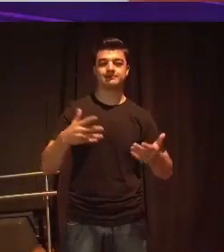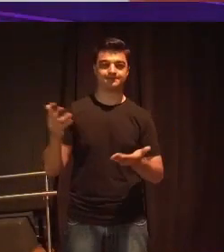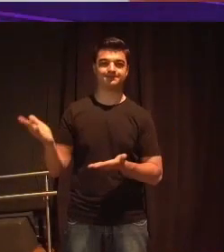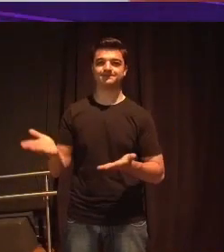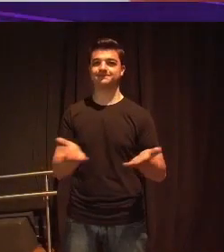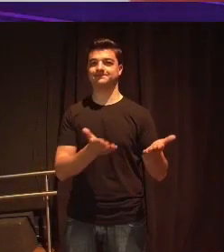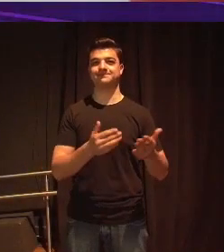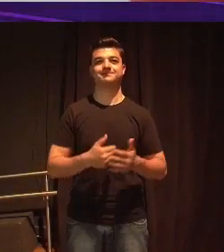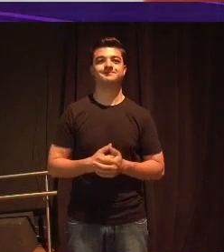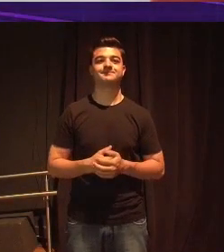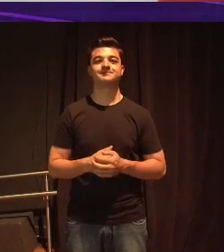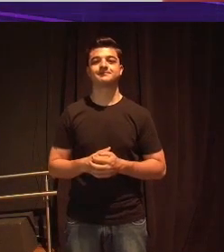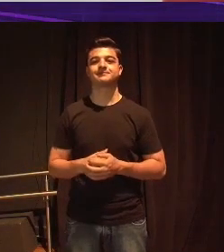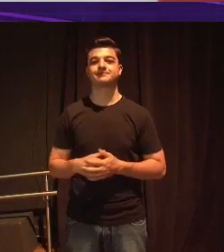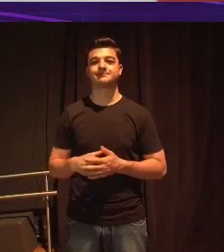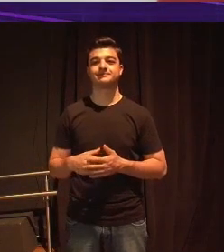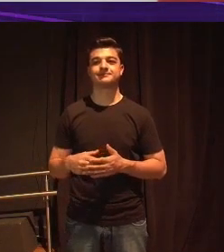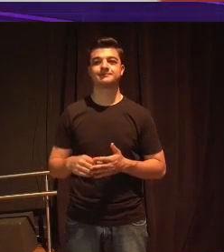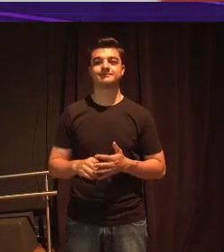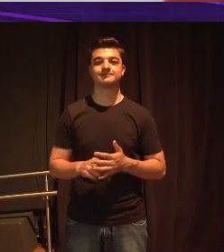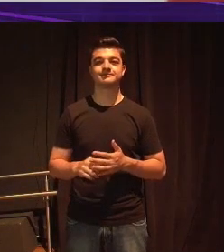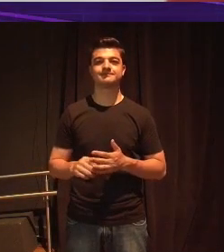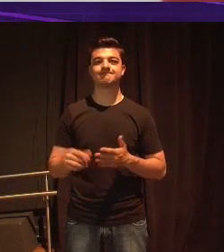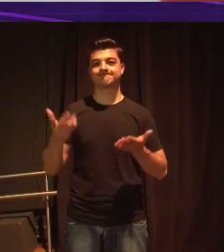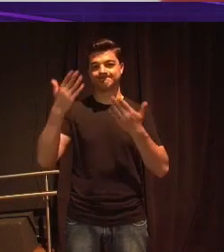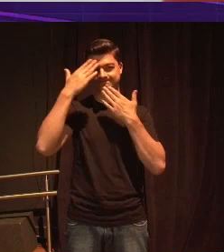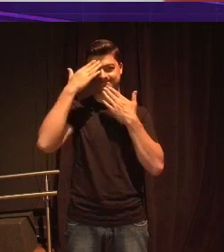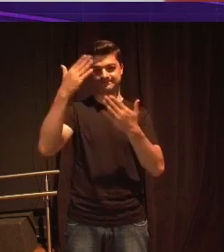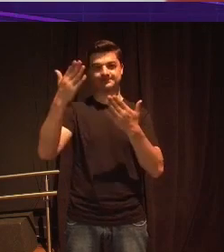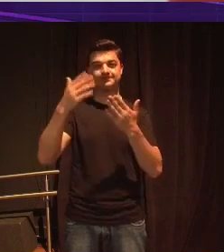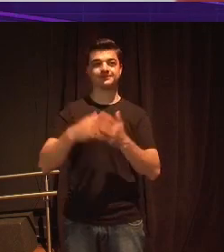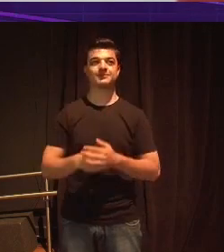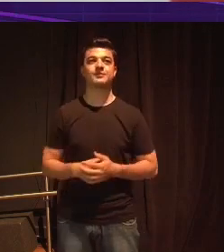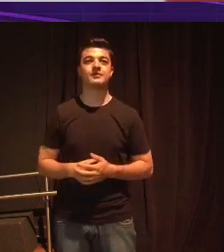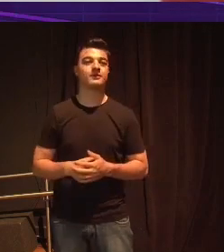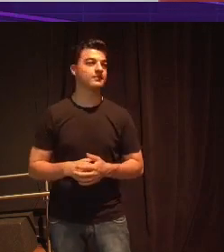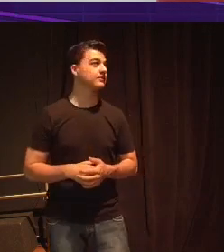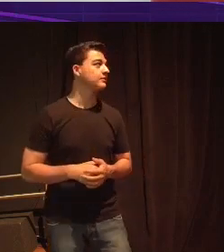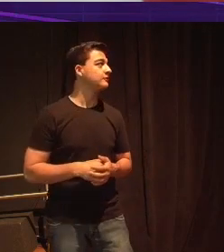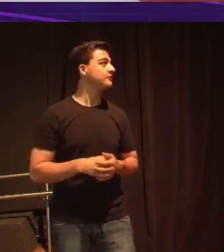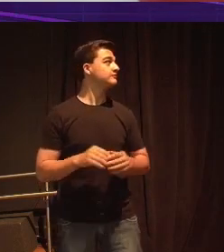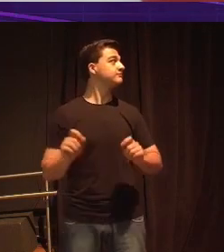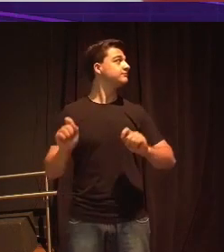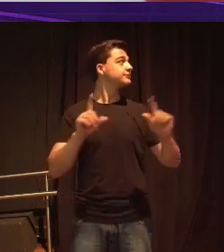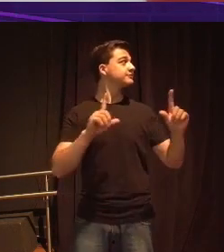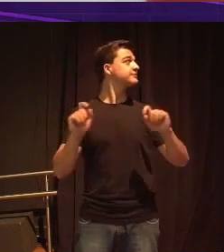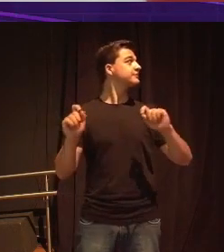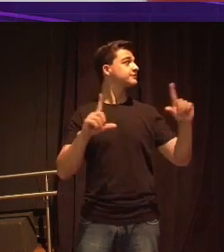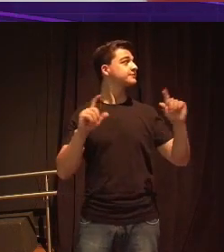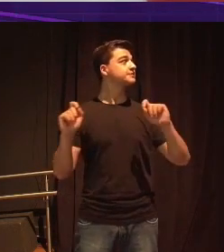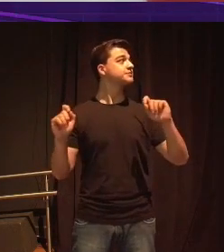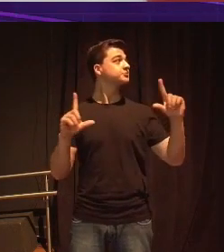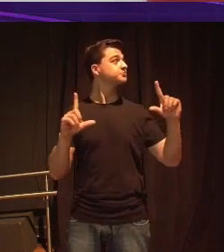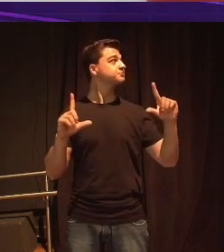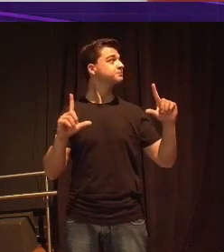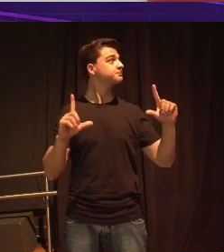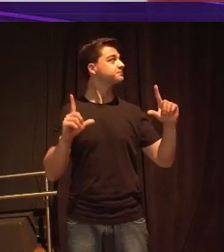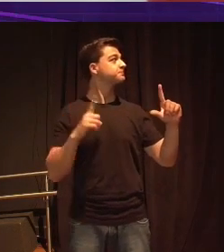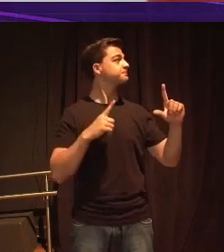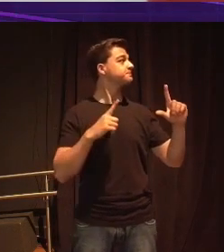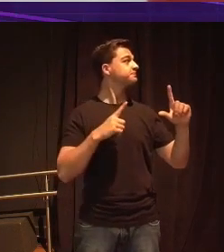Obrigada. E assim começamos, então. Deixa eu ver se o slide permite